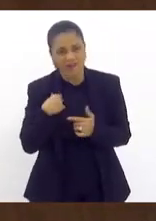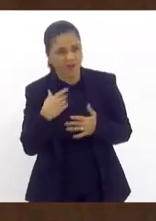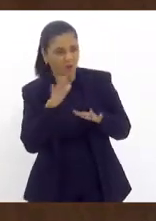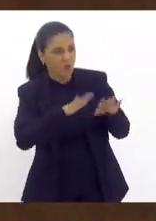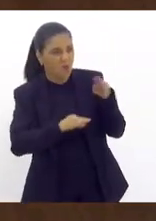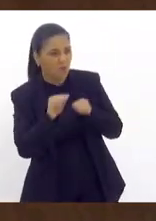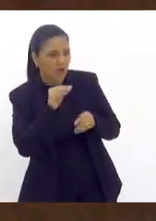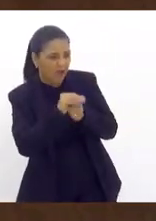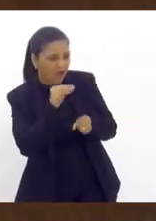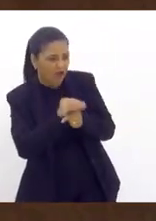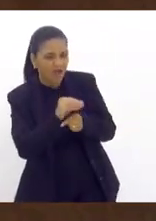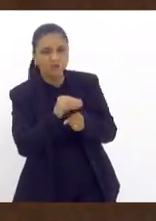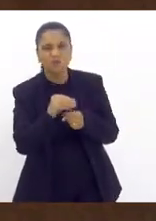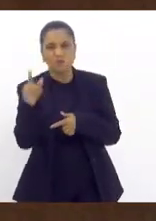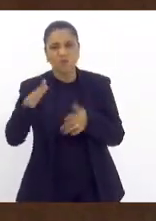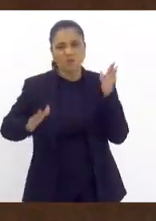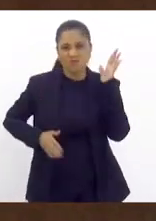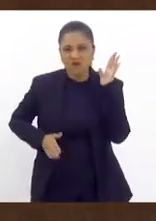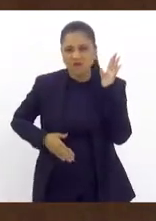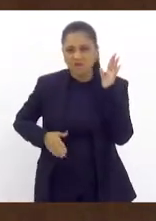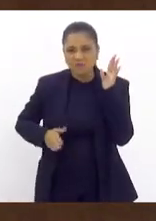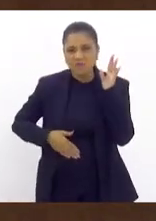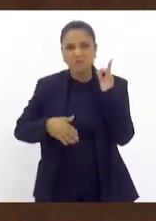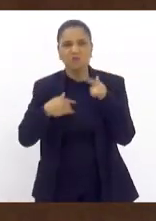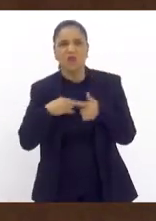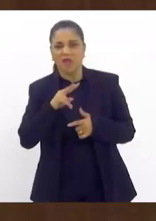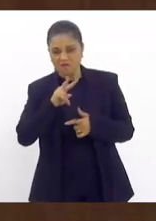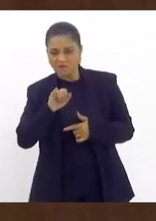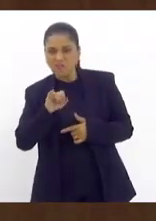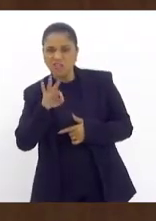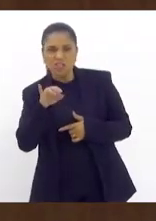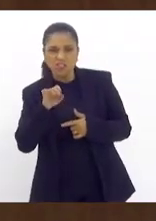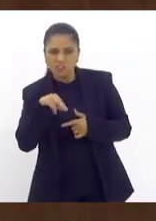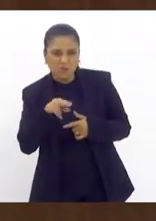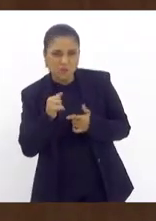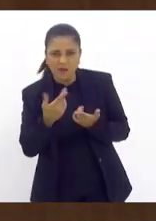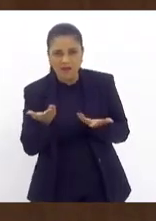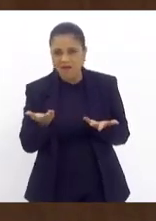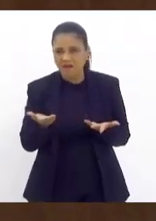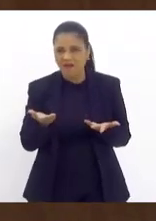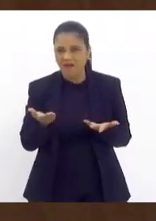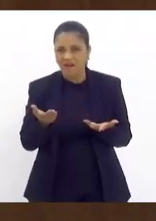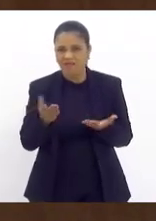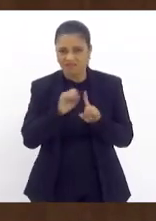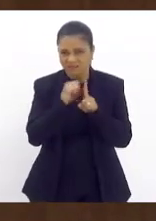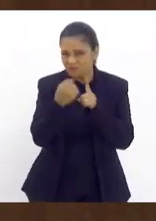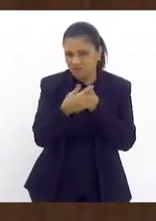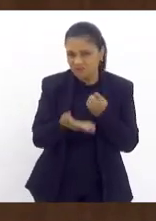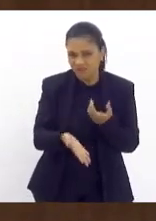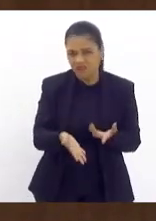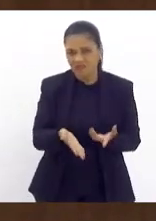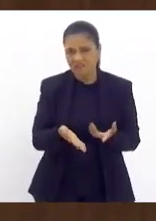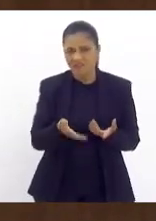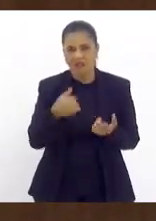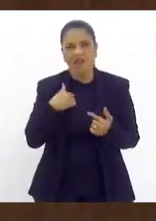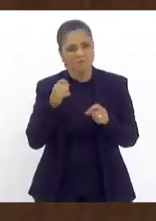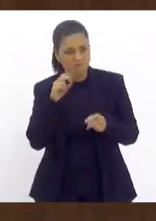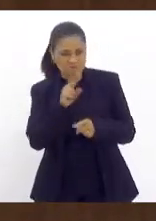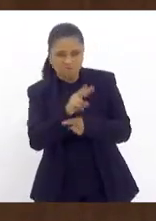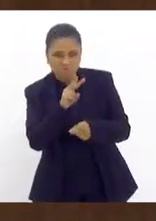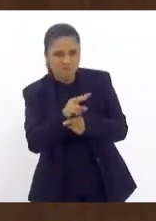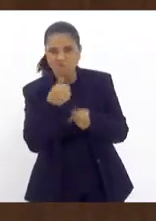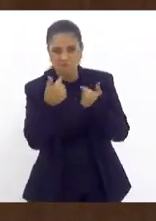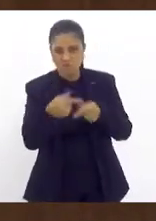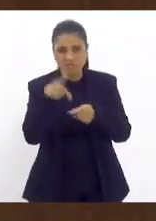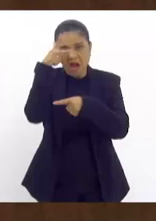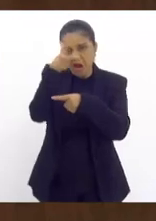vítima da sociedade, mas não podemos proteger nossas crianças com câmera, detector de metal e com policial. Então, minha gente, vocês têm